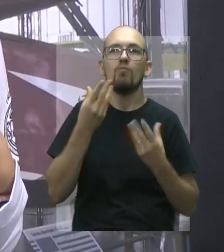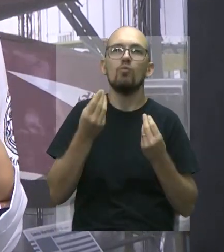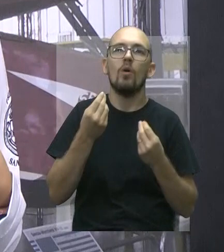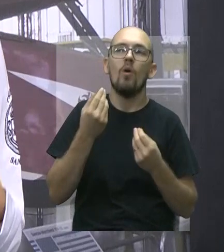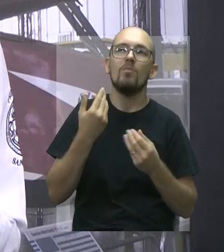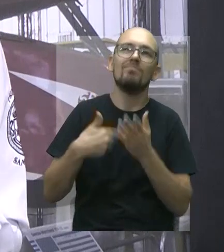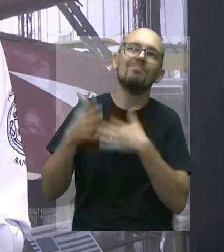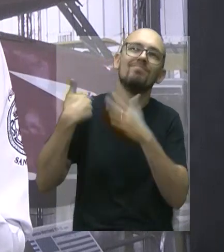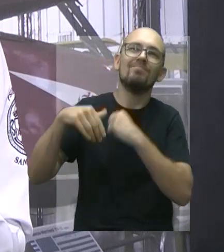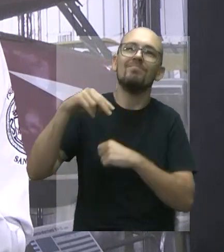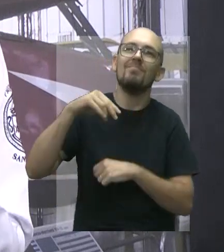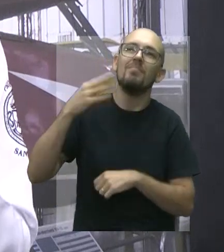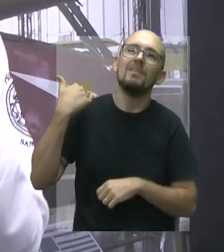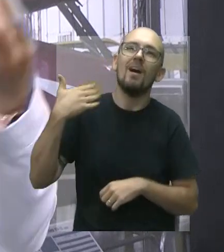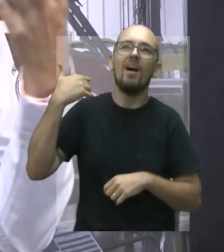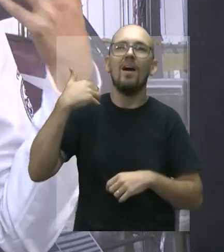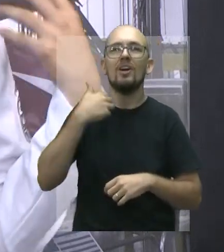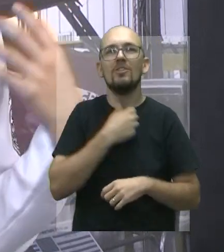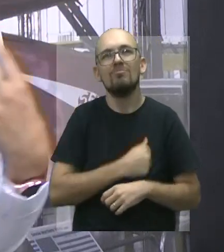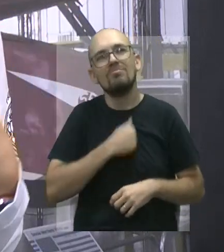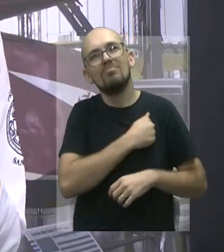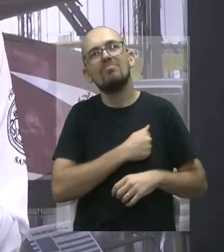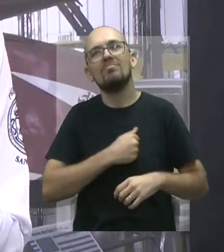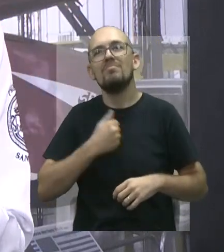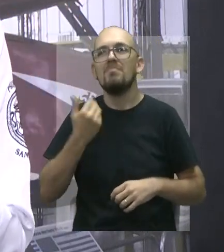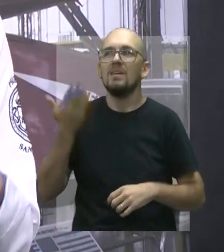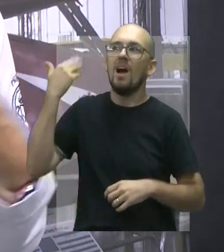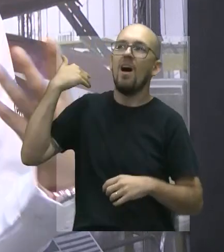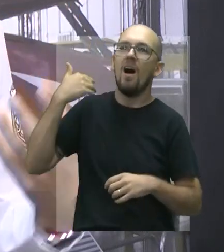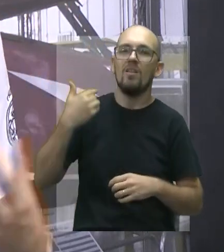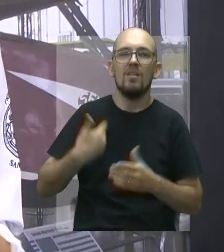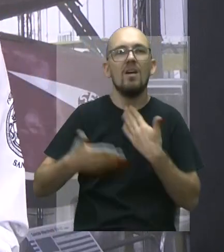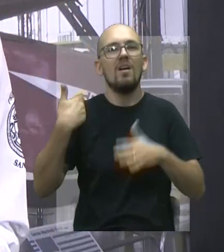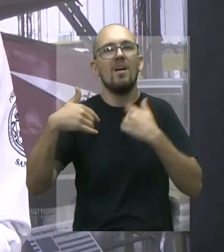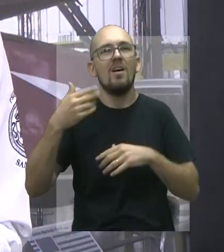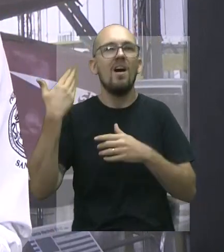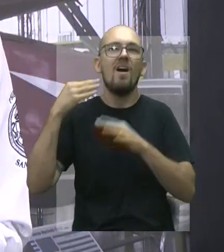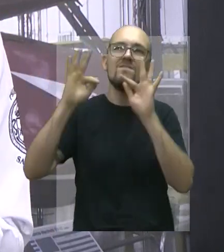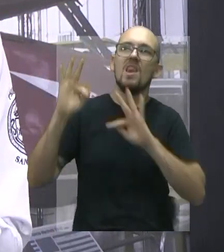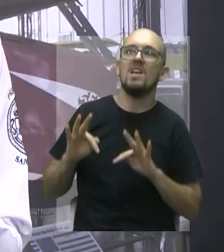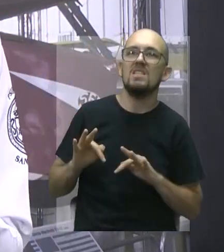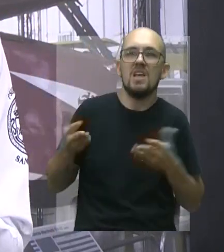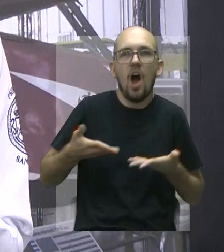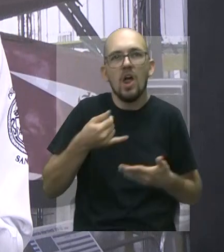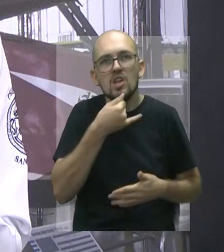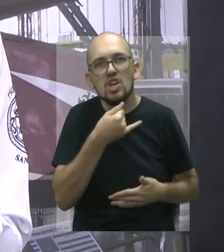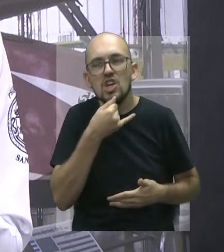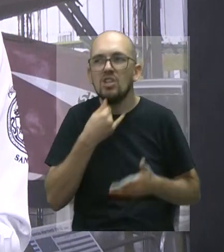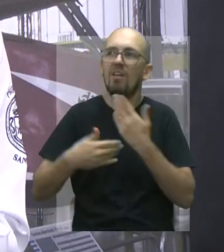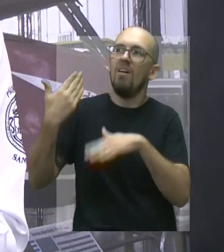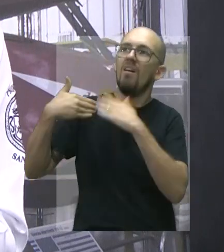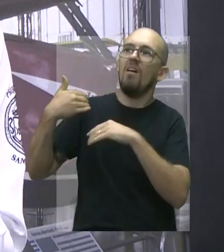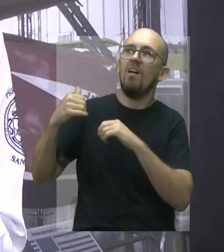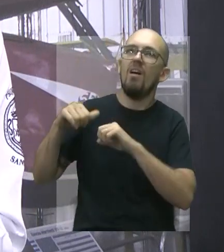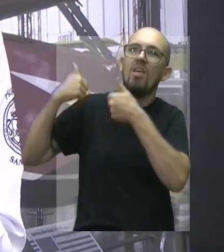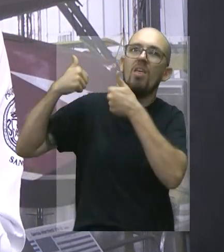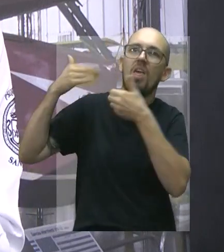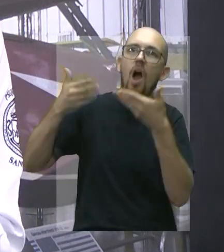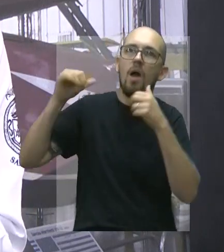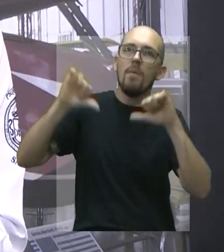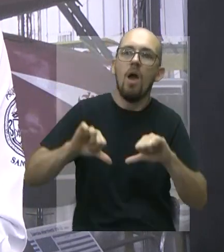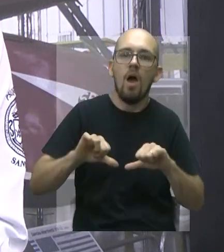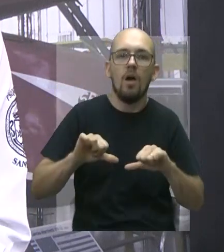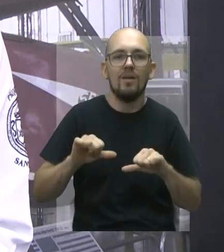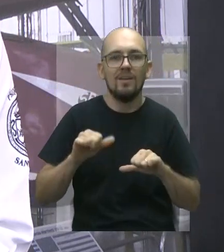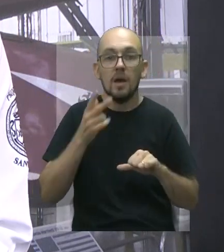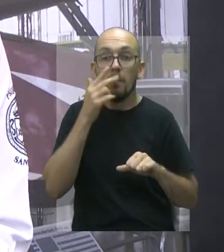de determinadas coisas, falar que tempos passados eram mais felizes, não ver muitos projetos de